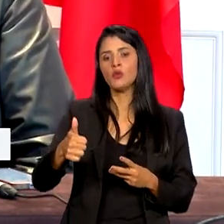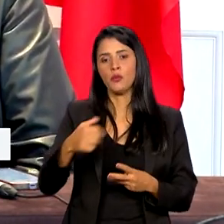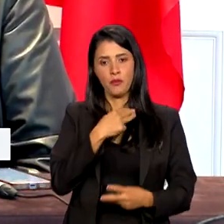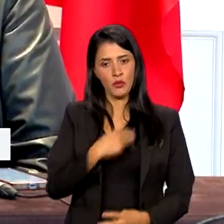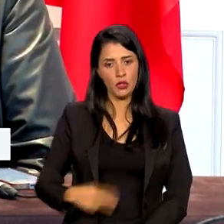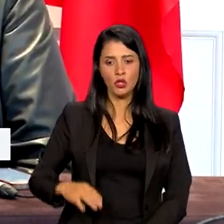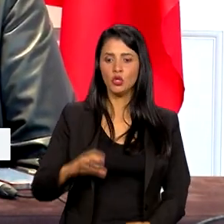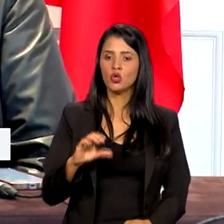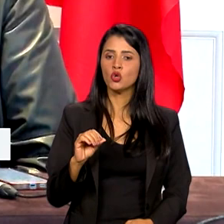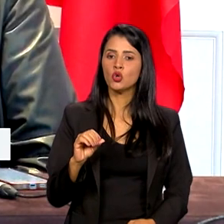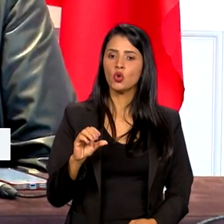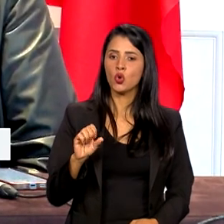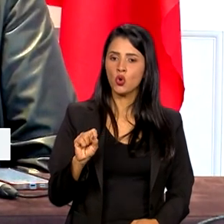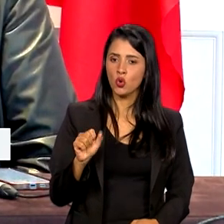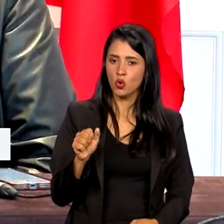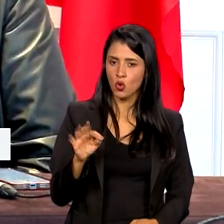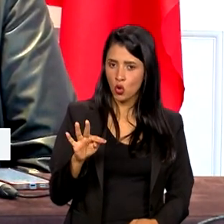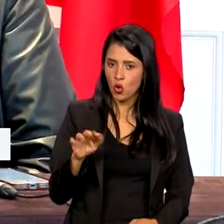foi tratado